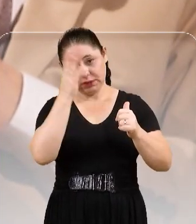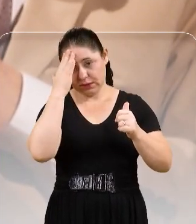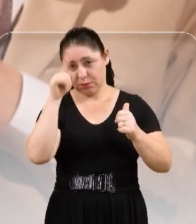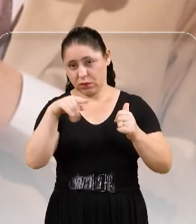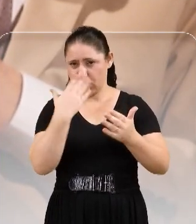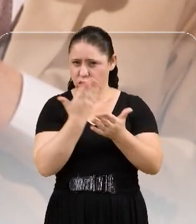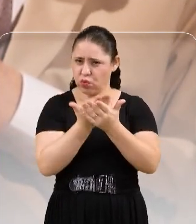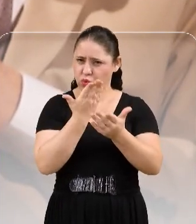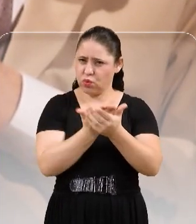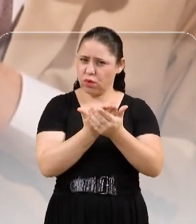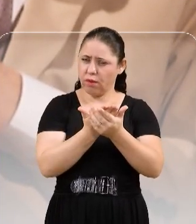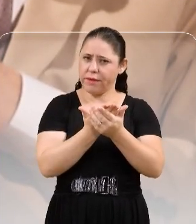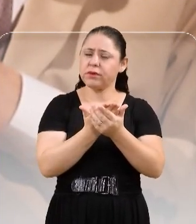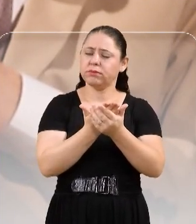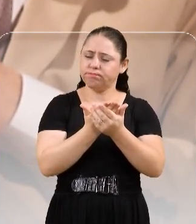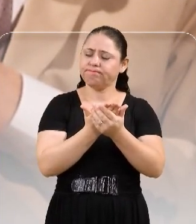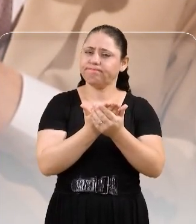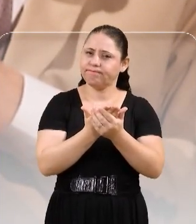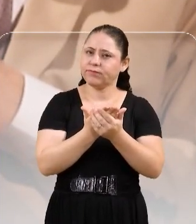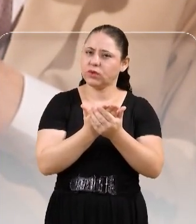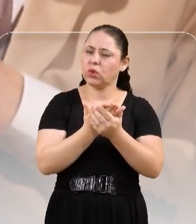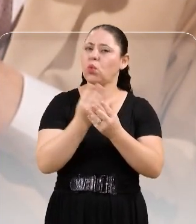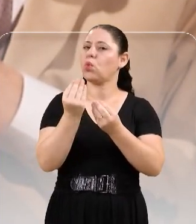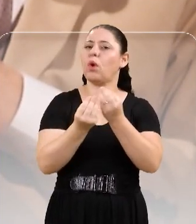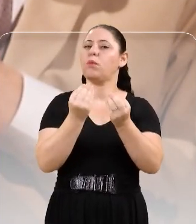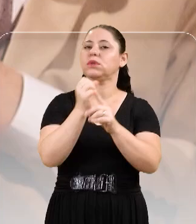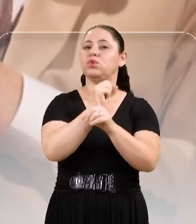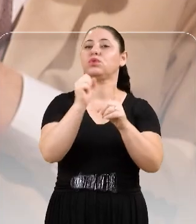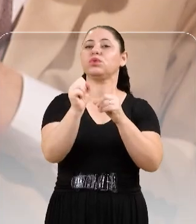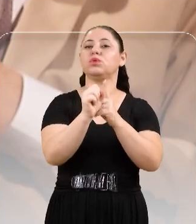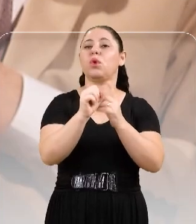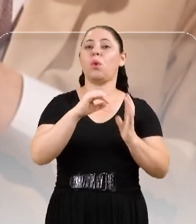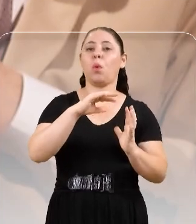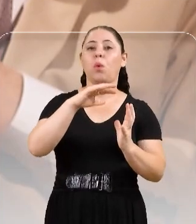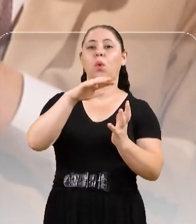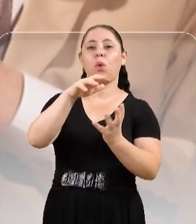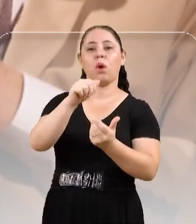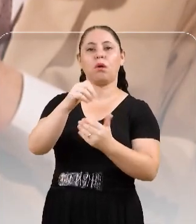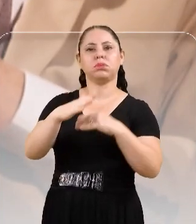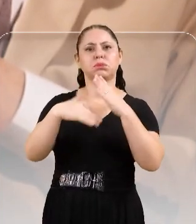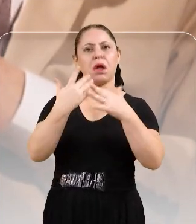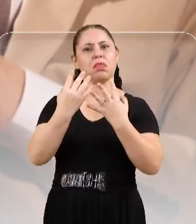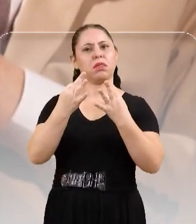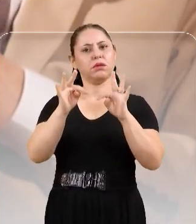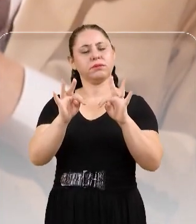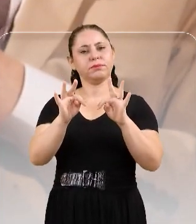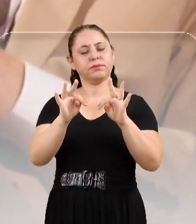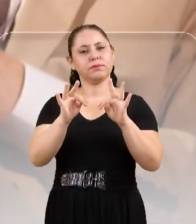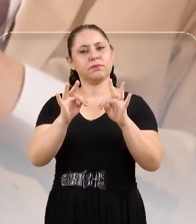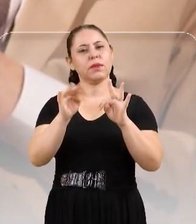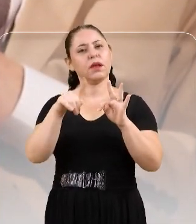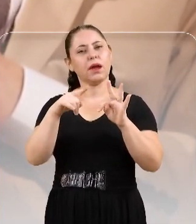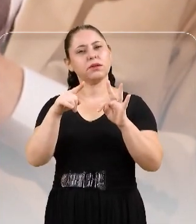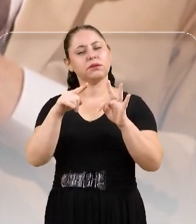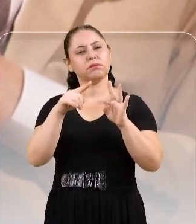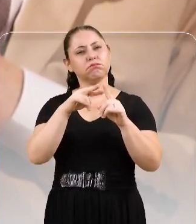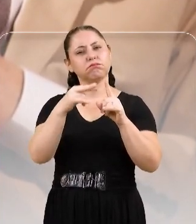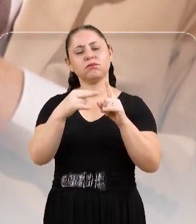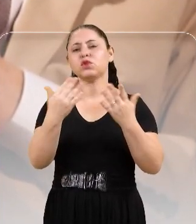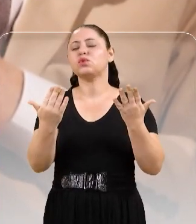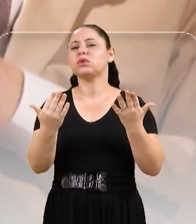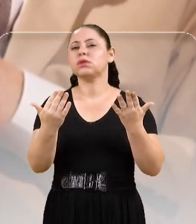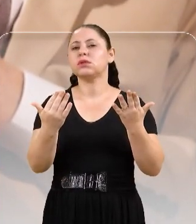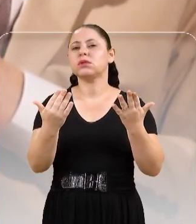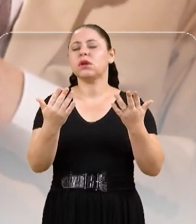profissional, sabendo que o senhor é muito estudioso, sabendo aí da dinâmica da nossa sociedade, do mundo que evolui a partir da tecnologia. São as